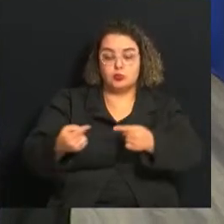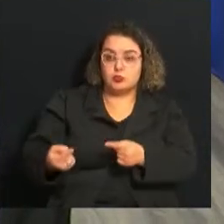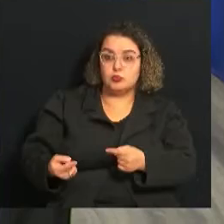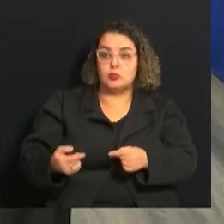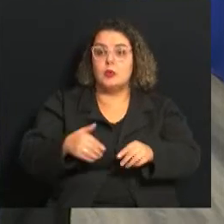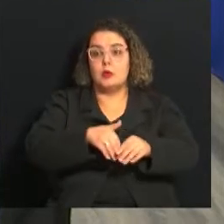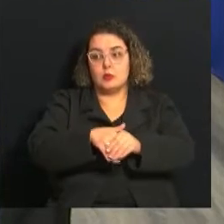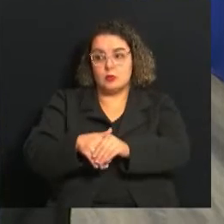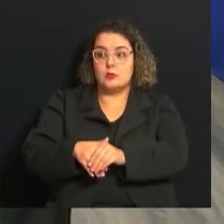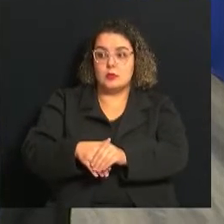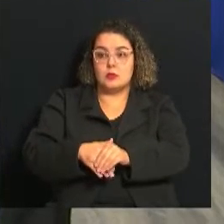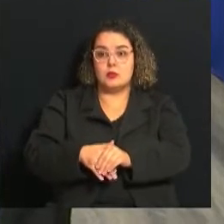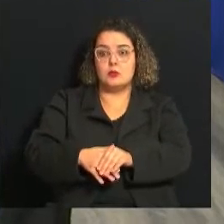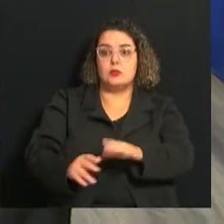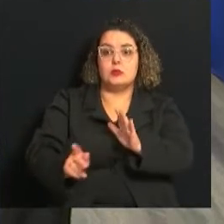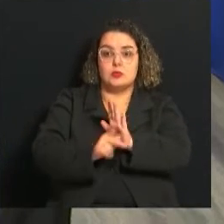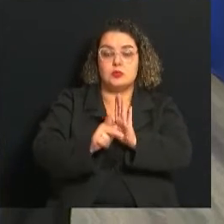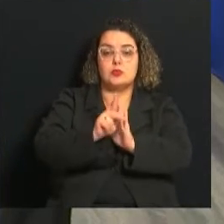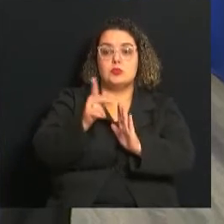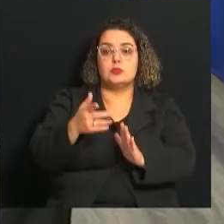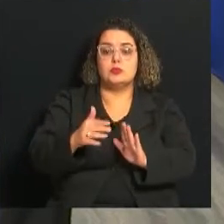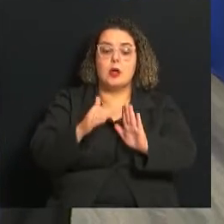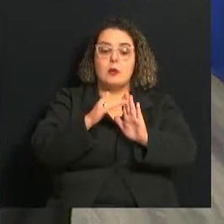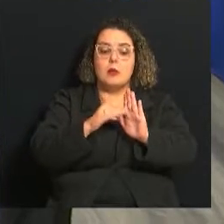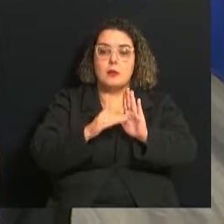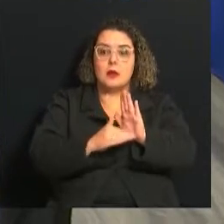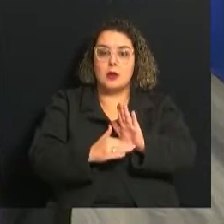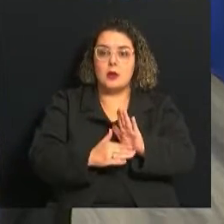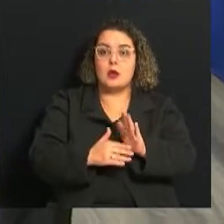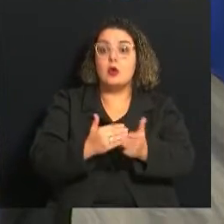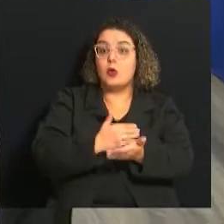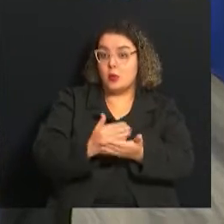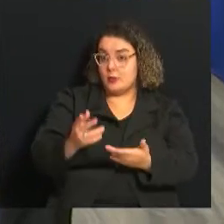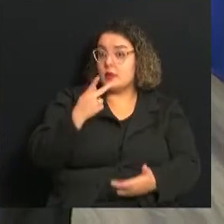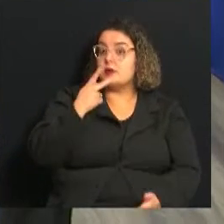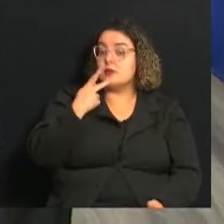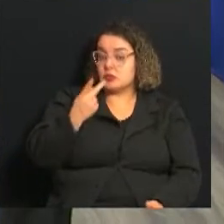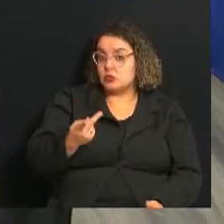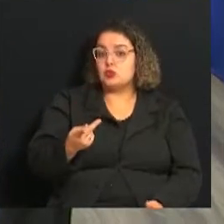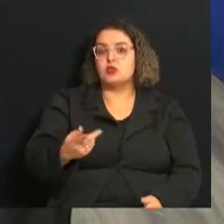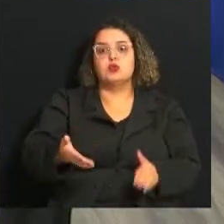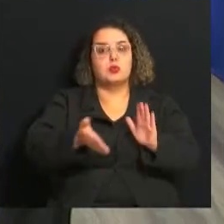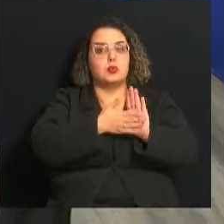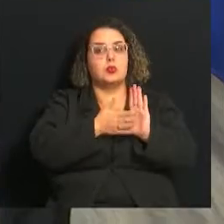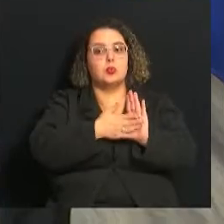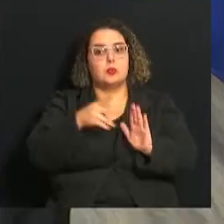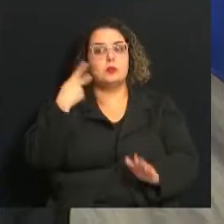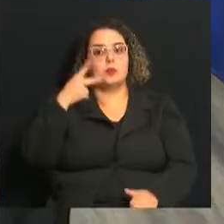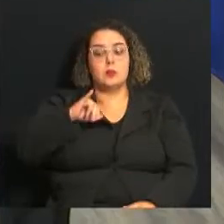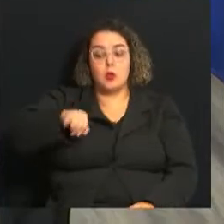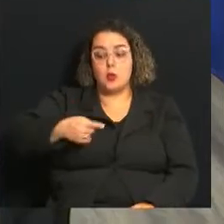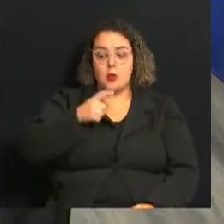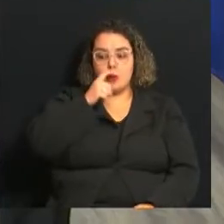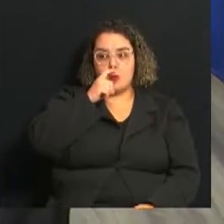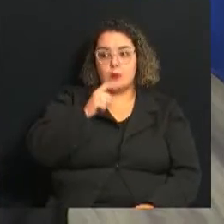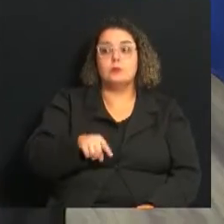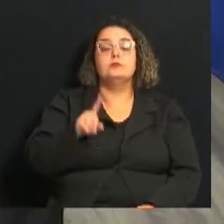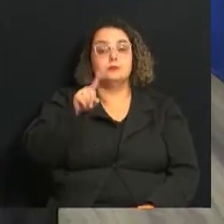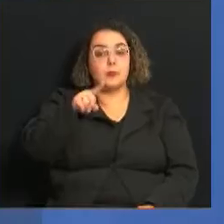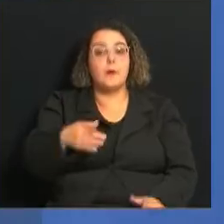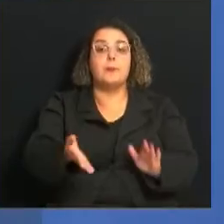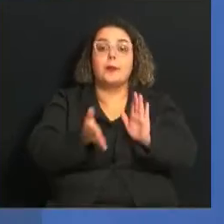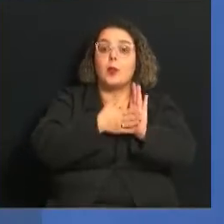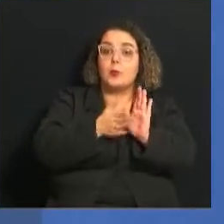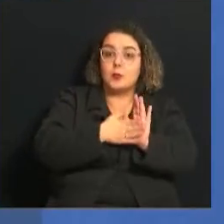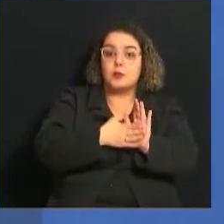votações daqueles projetos que estavam na pauta. E a gente começa falando sobre uma proposta do vereador Jorge Schneider. A proposta é de autoria